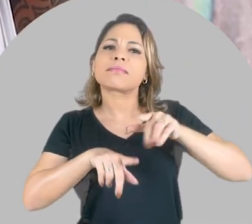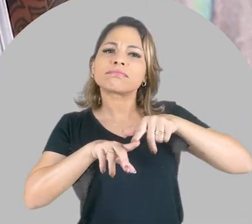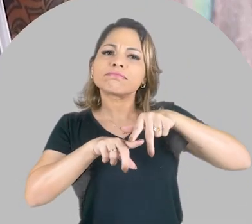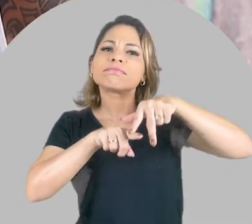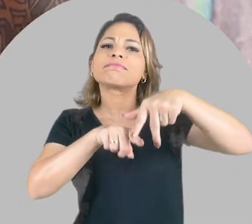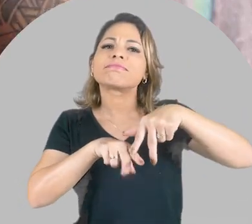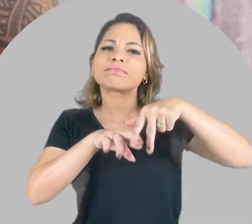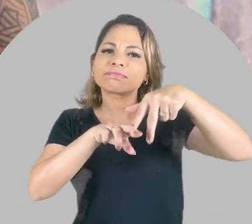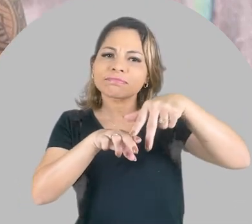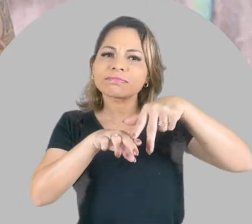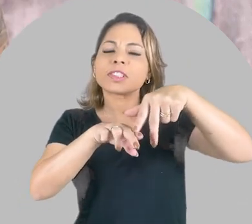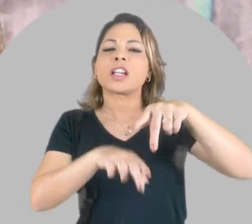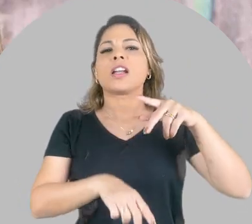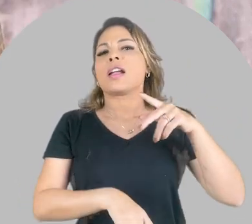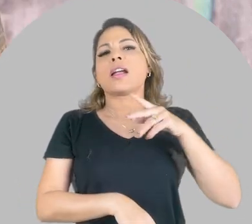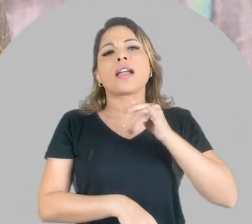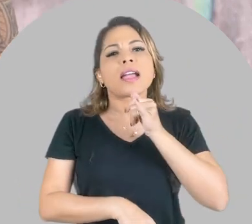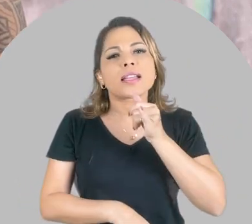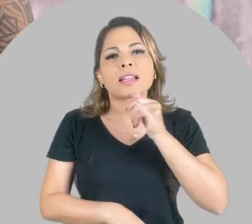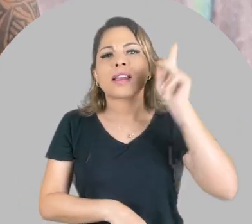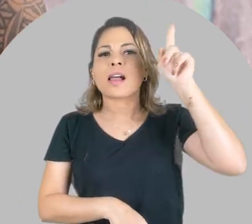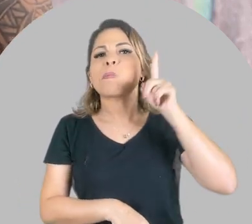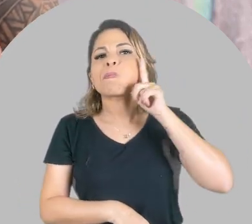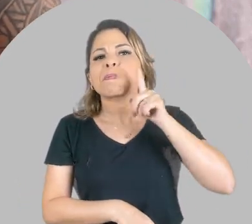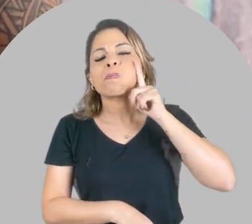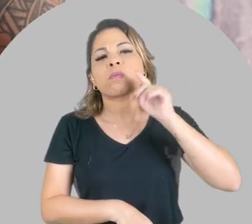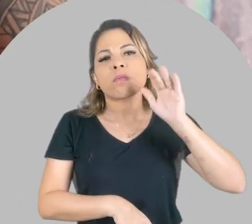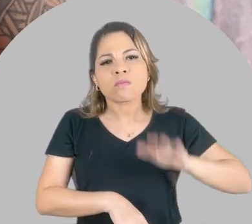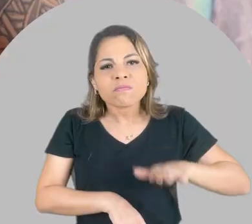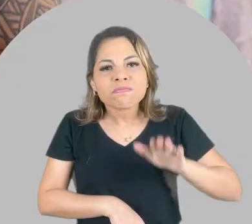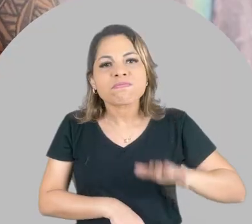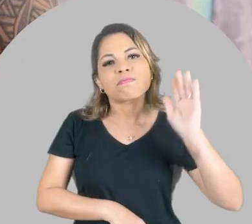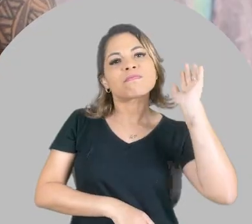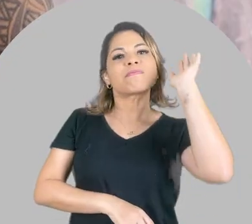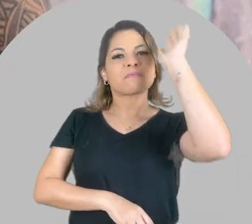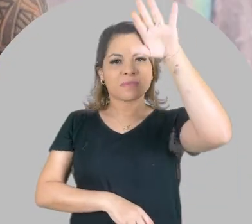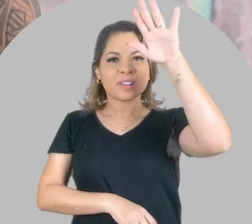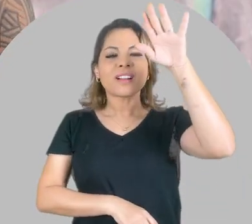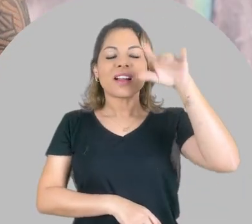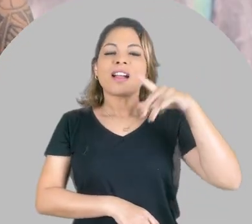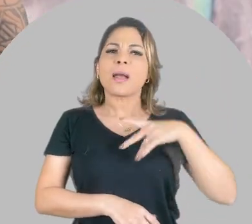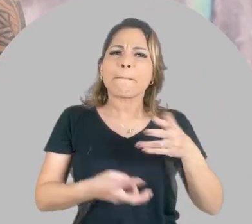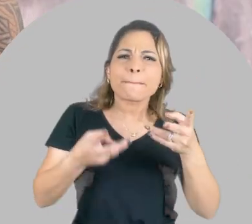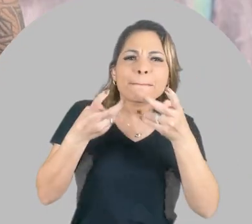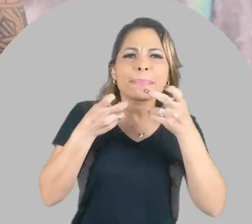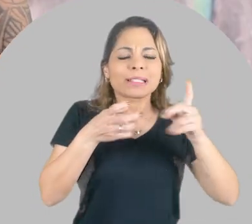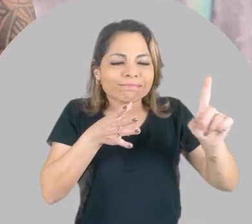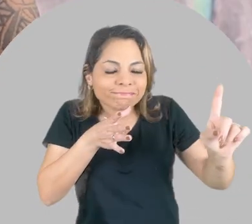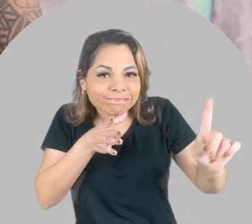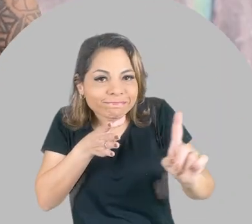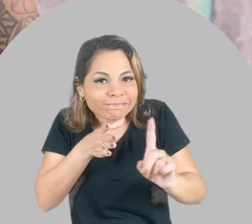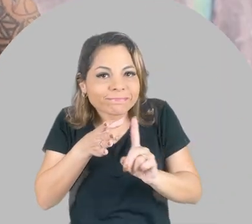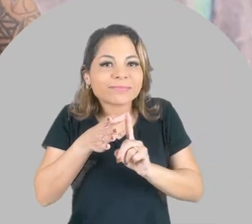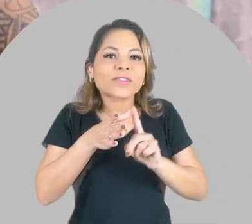pratica o skate. O cara do hip hop, por exemplo, nos Estados Unidos, ele praticava o basquete. Então você vai vendo que a gente vai